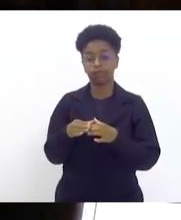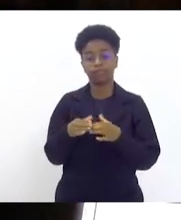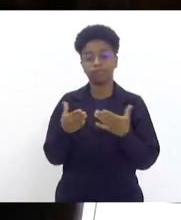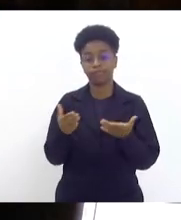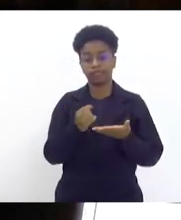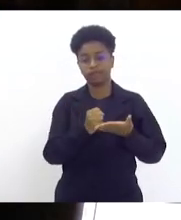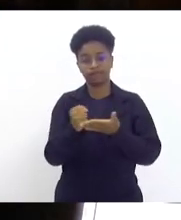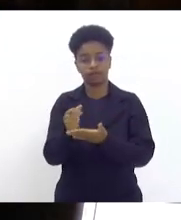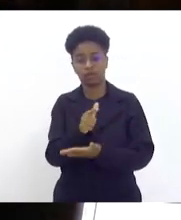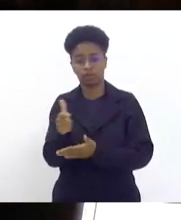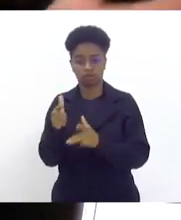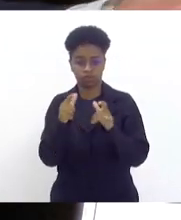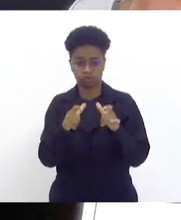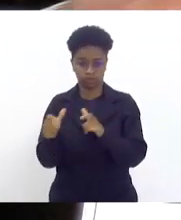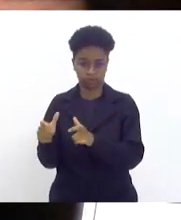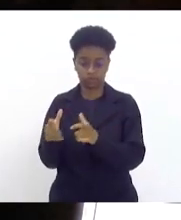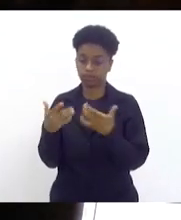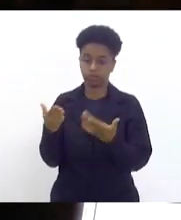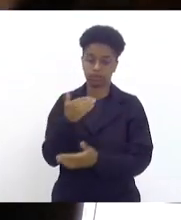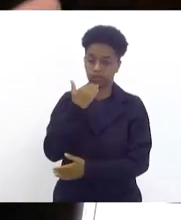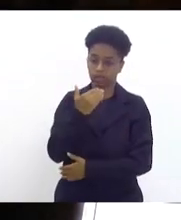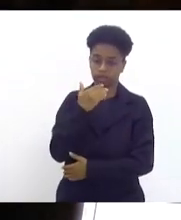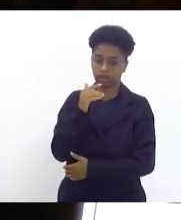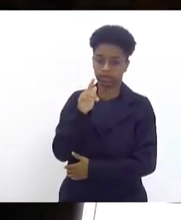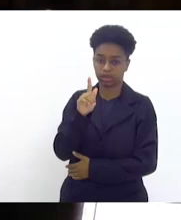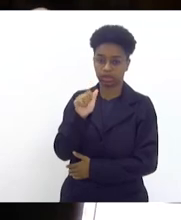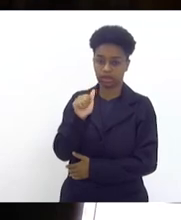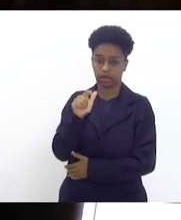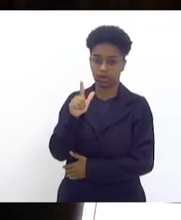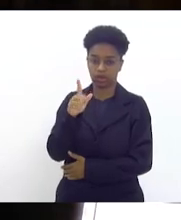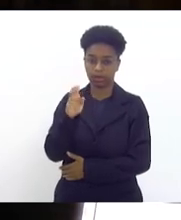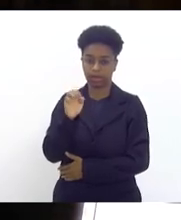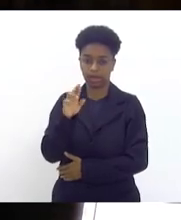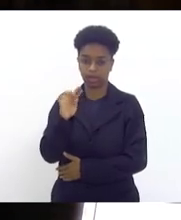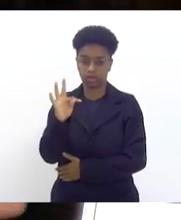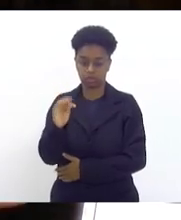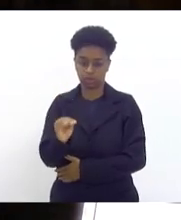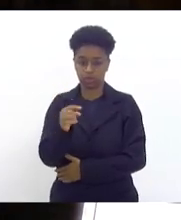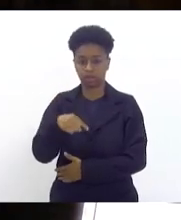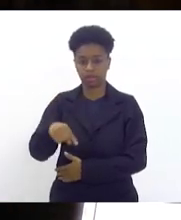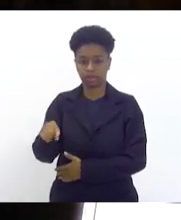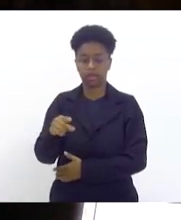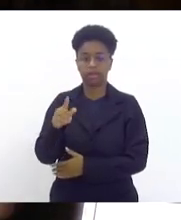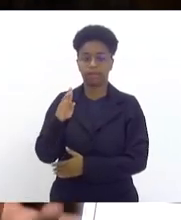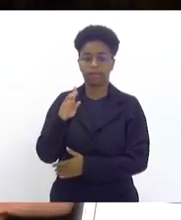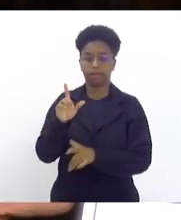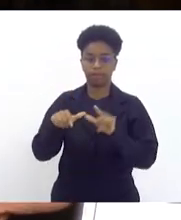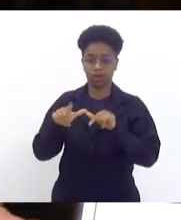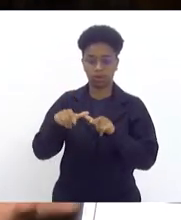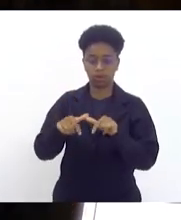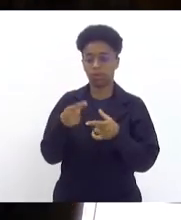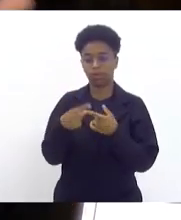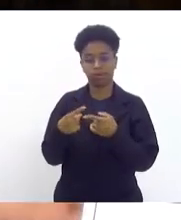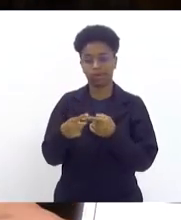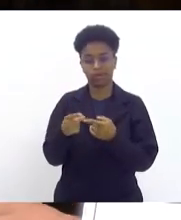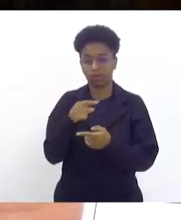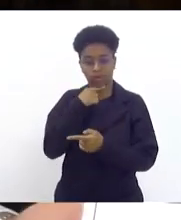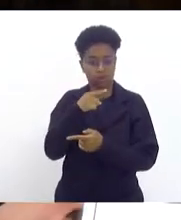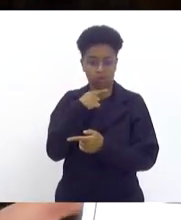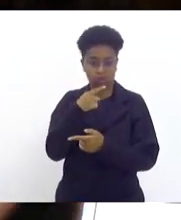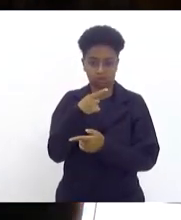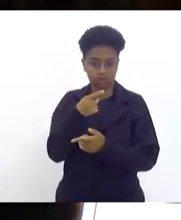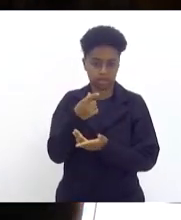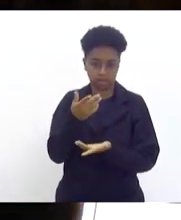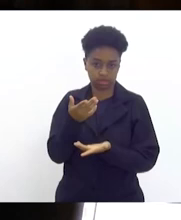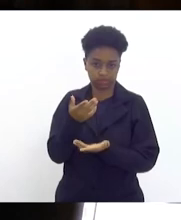levar para outro lugar não adianta o Gualberto conseguir lá em Bangu um terreno para esse Comerciantes irem porque vai ser um insucesso a turma já está acostumada